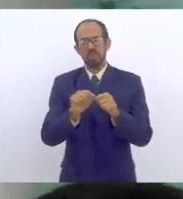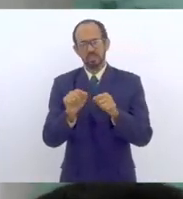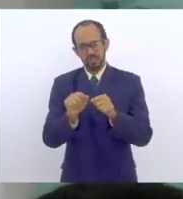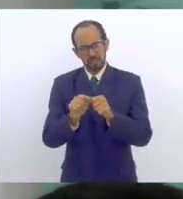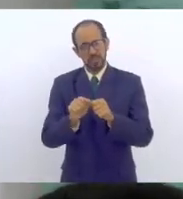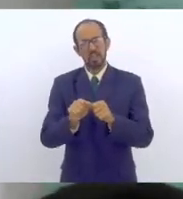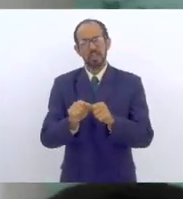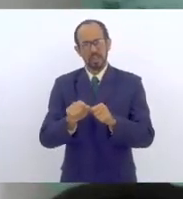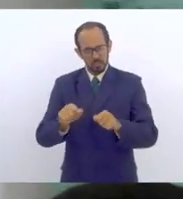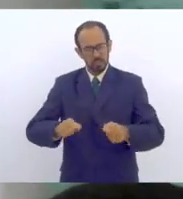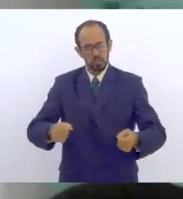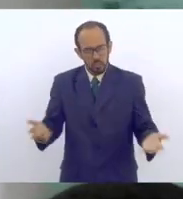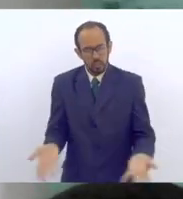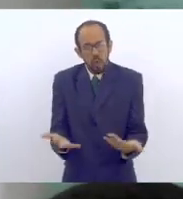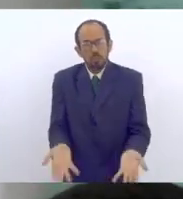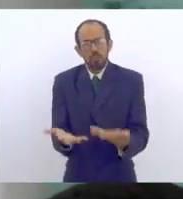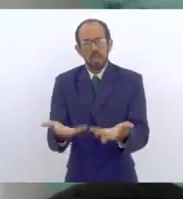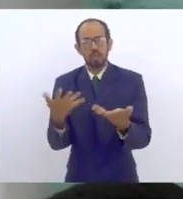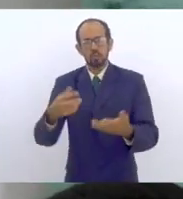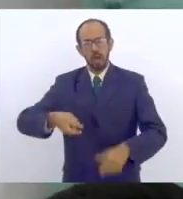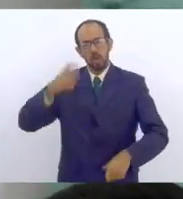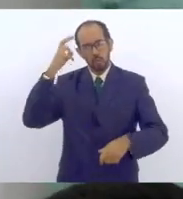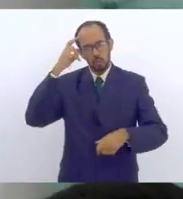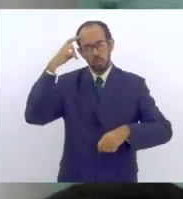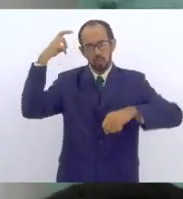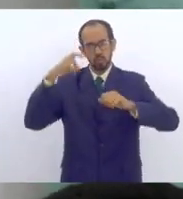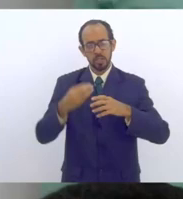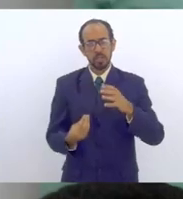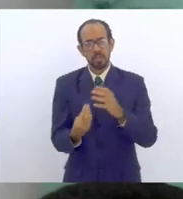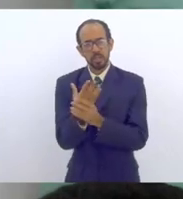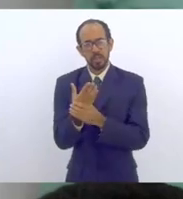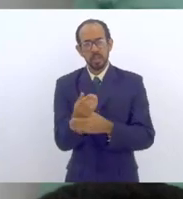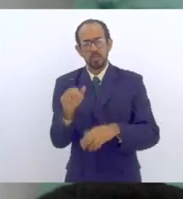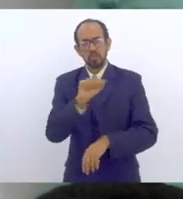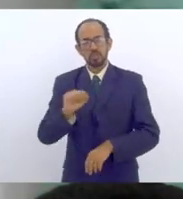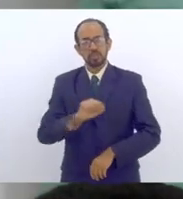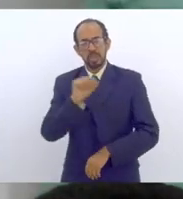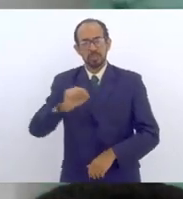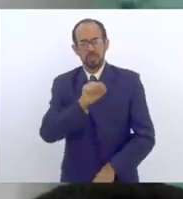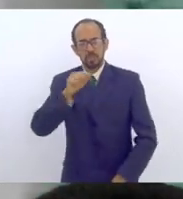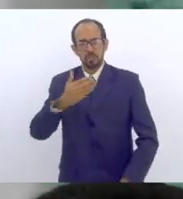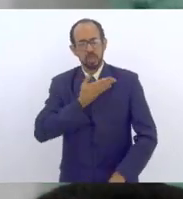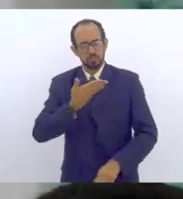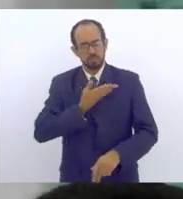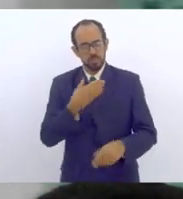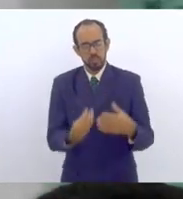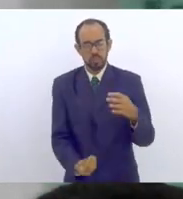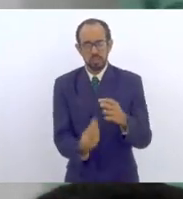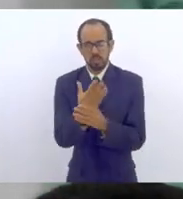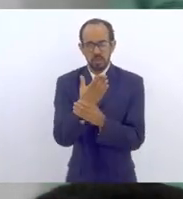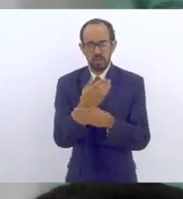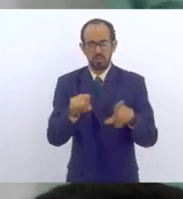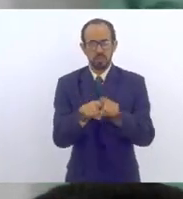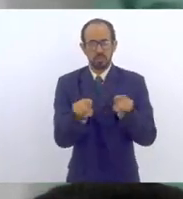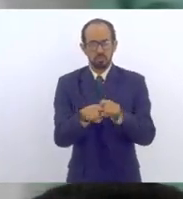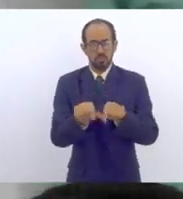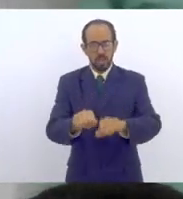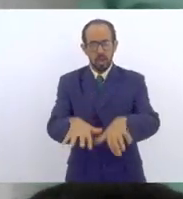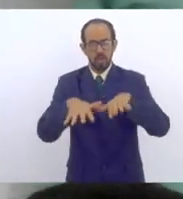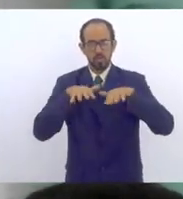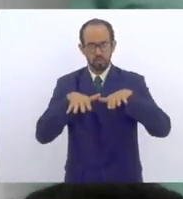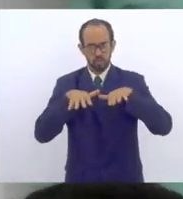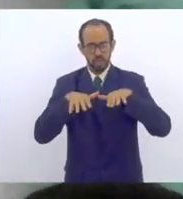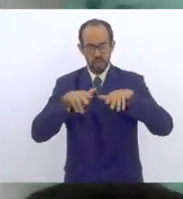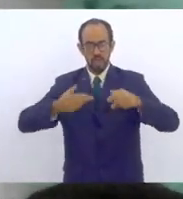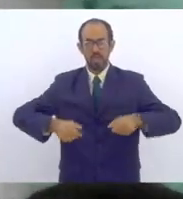dinamismo programação cultural da casa criando a associação de amigos e abrindo processos para transformar o auditório do local em